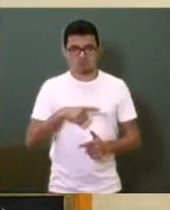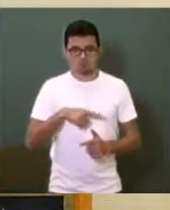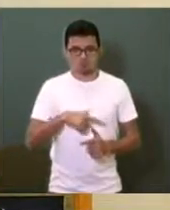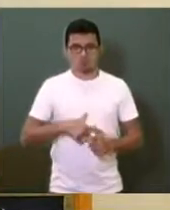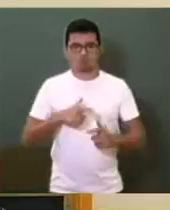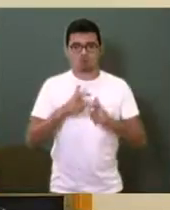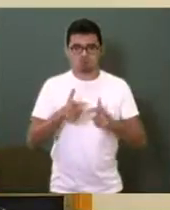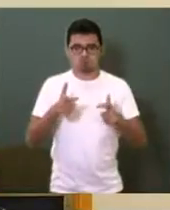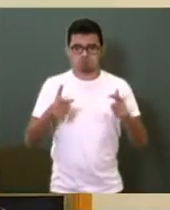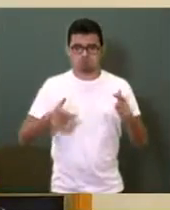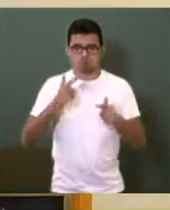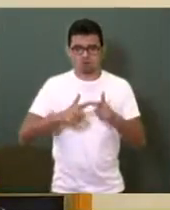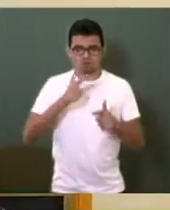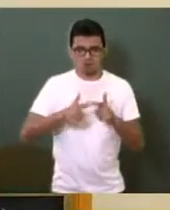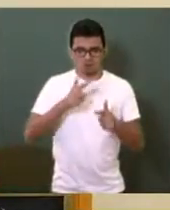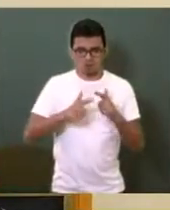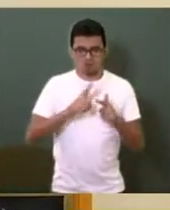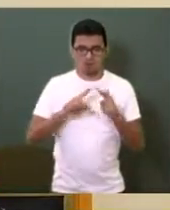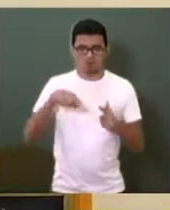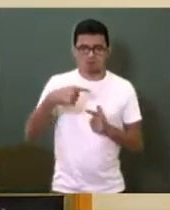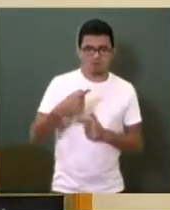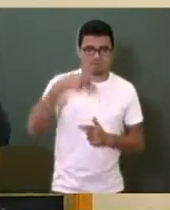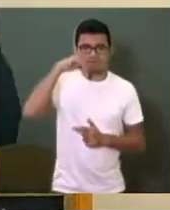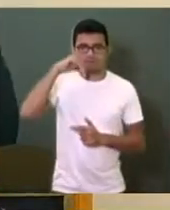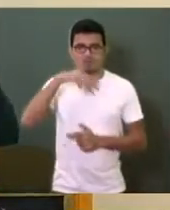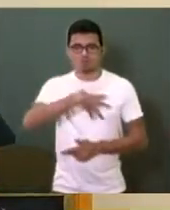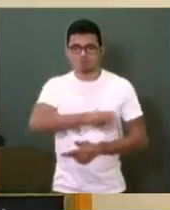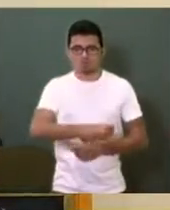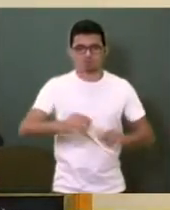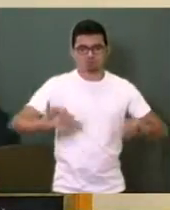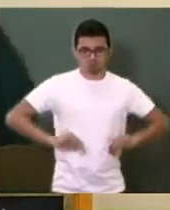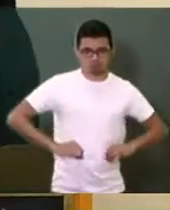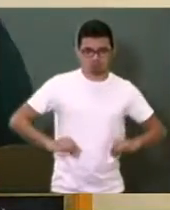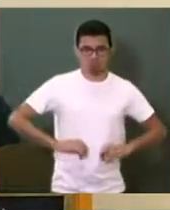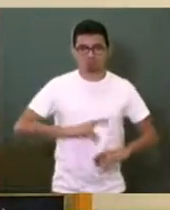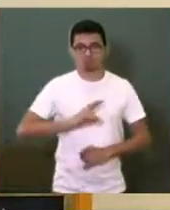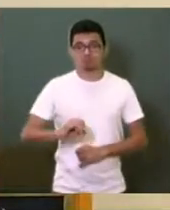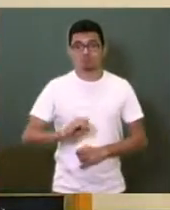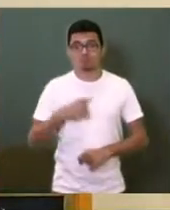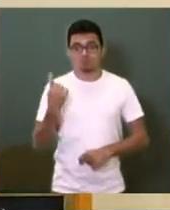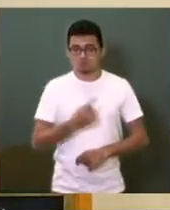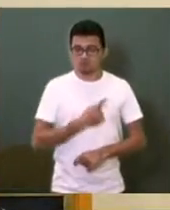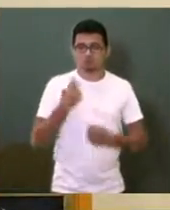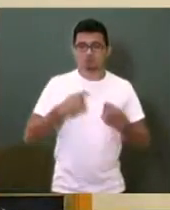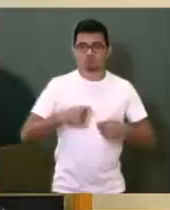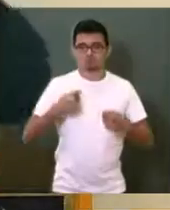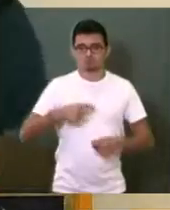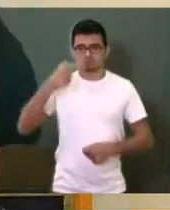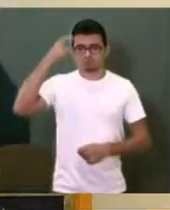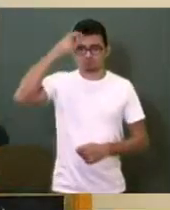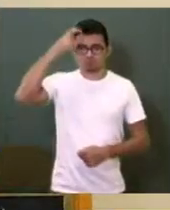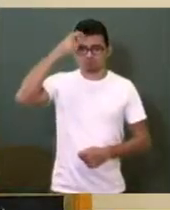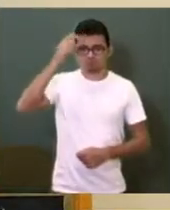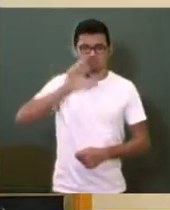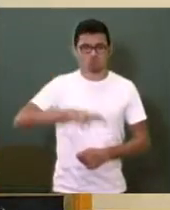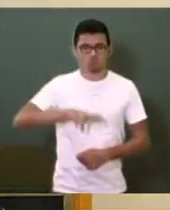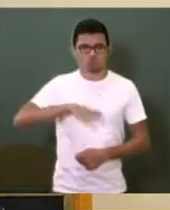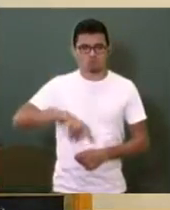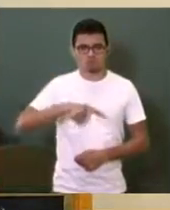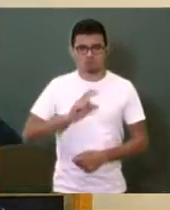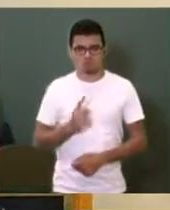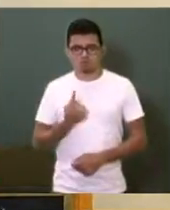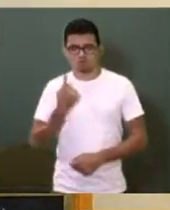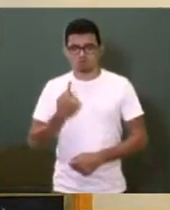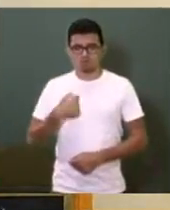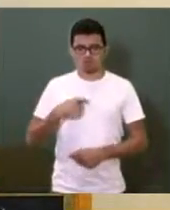dia na cara de nós os netos e filhos então tá na hora diz conscientizarmos não fazer aquele individualismo e